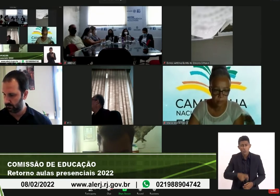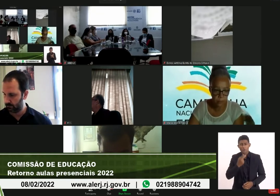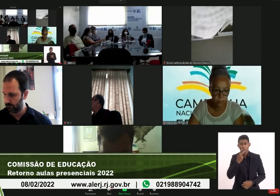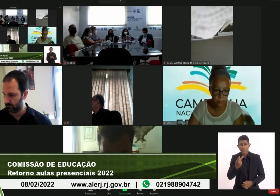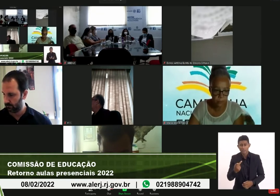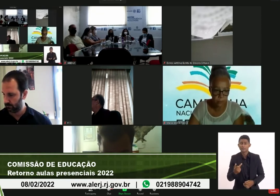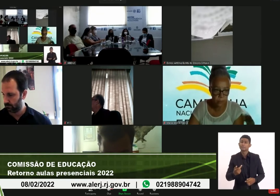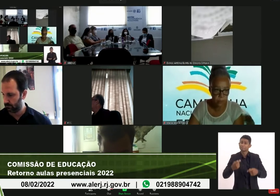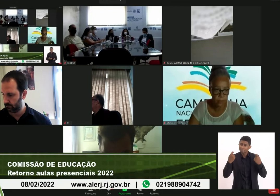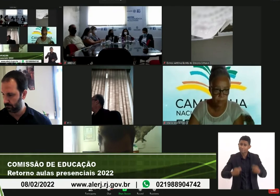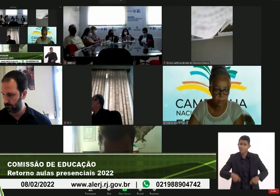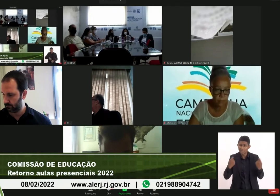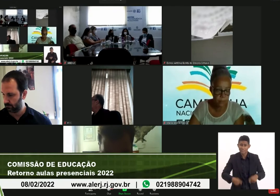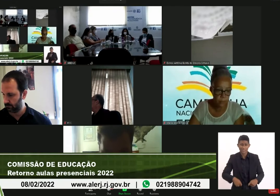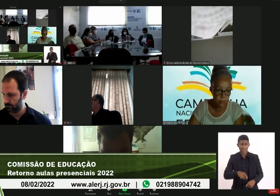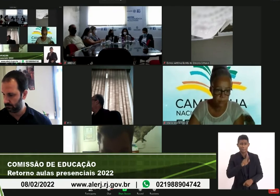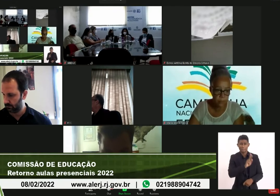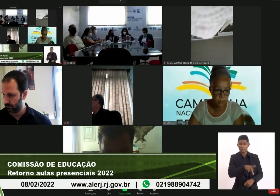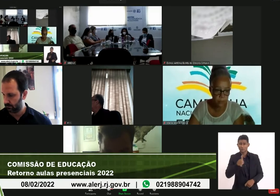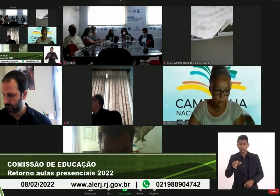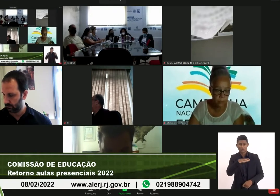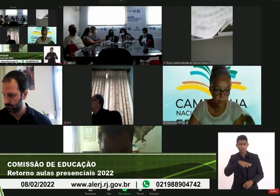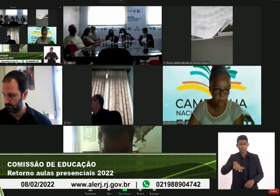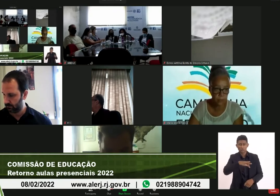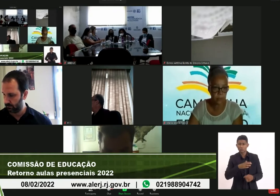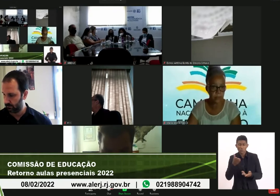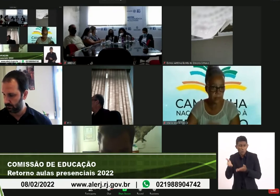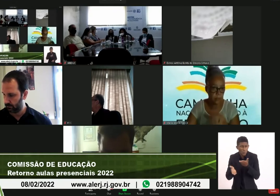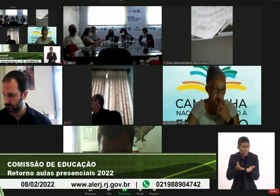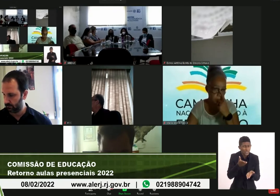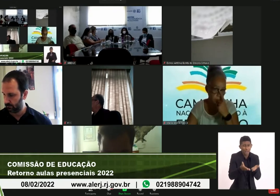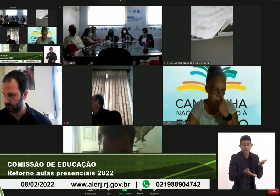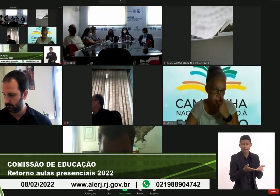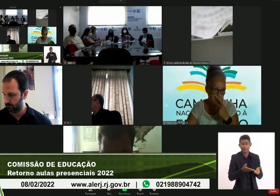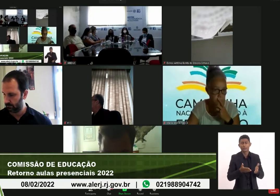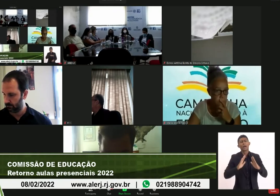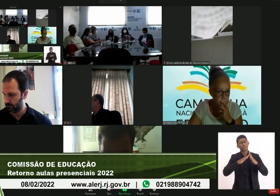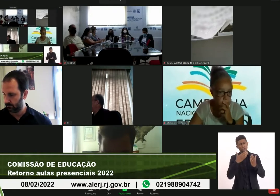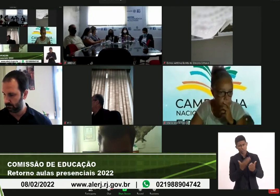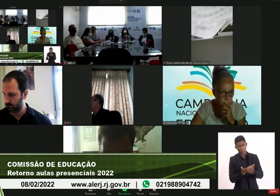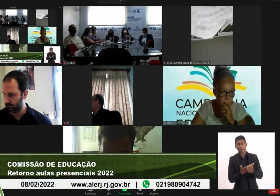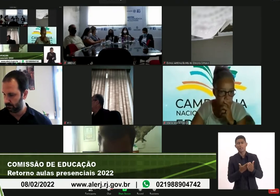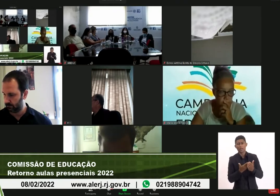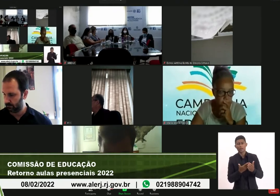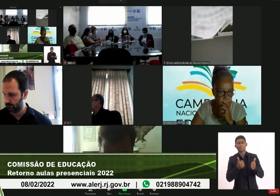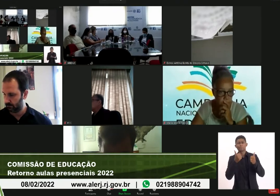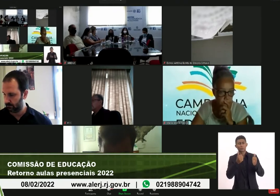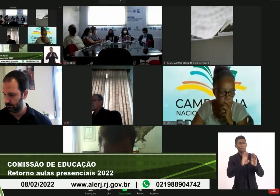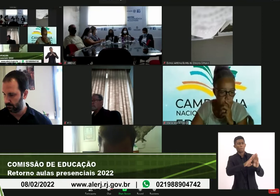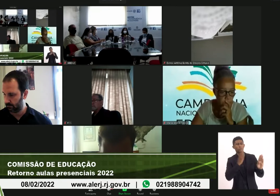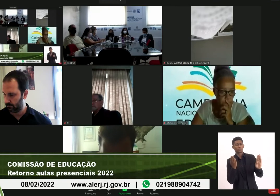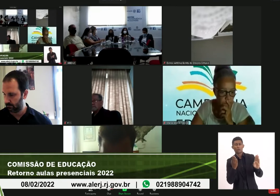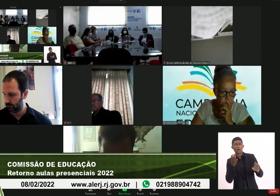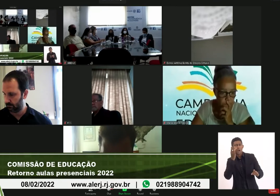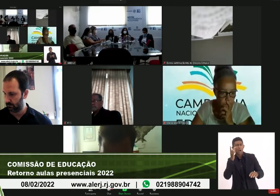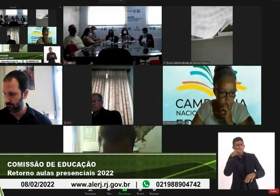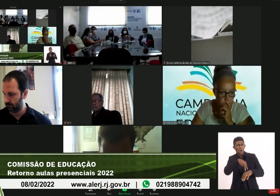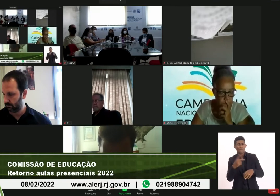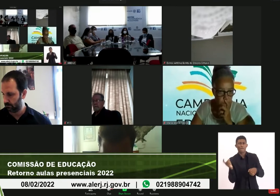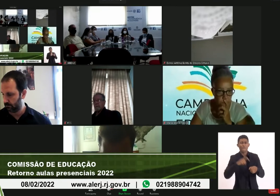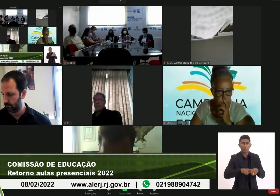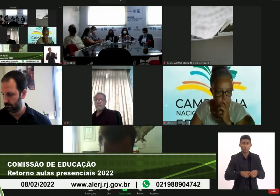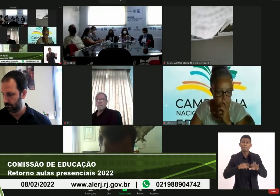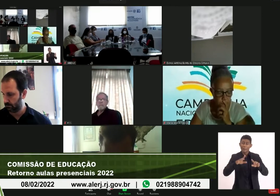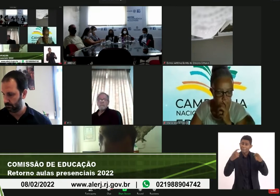nossos professores e da nossa comunidade escolar. A aula tem que voltar, mas ela tem que voltar com o mínimo de estrutura. E a gente sabe que não tem.